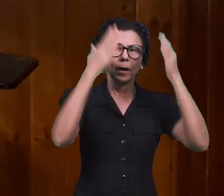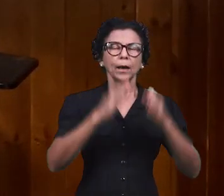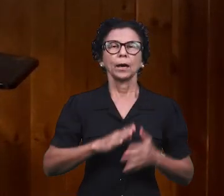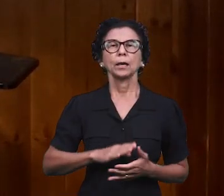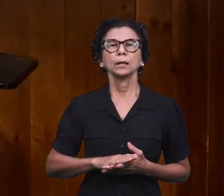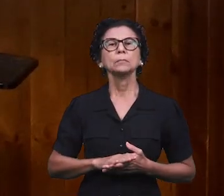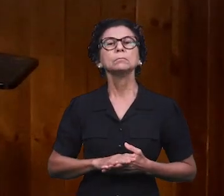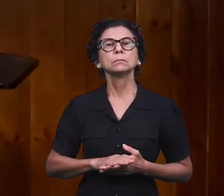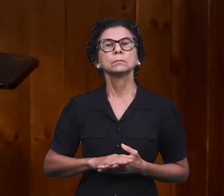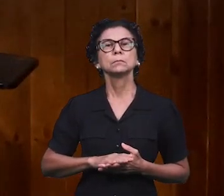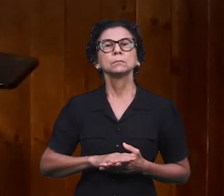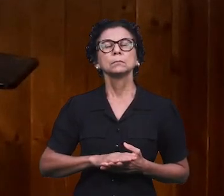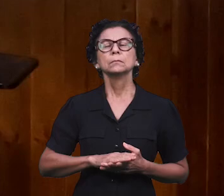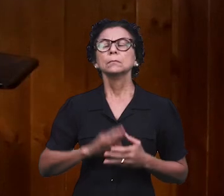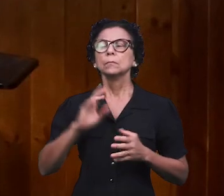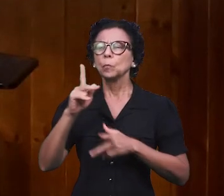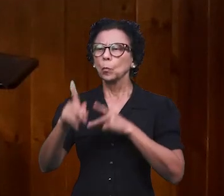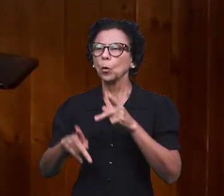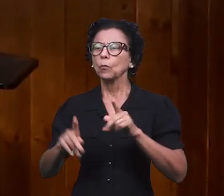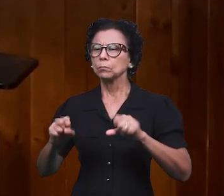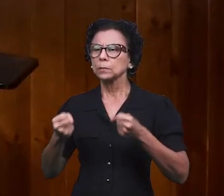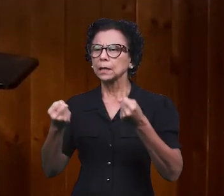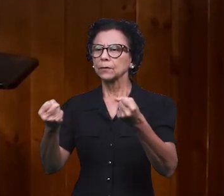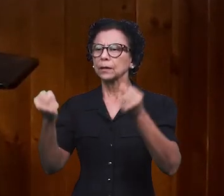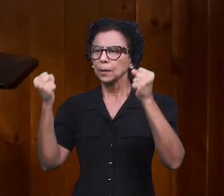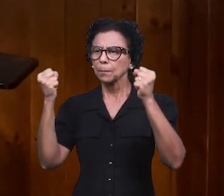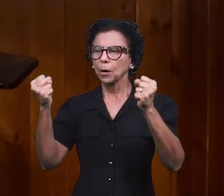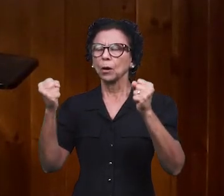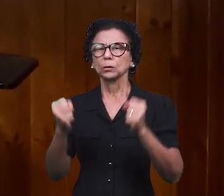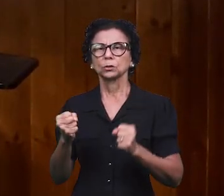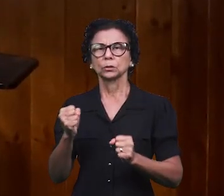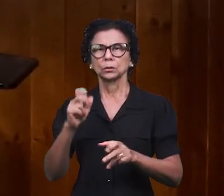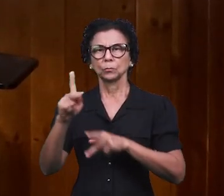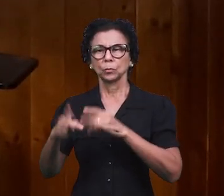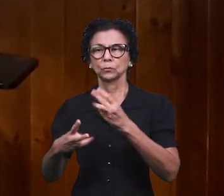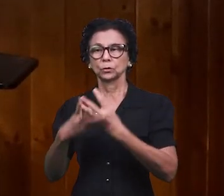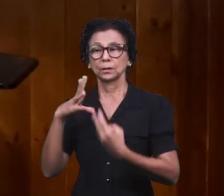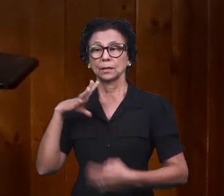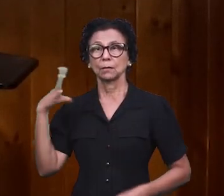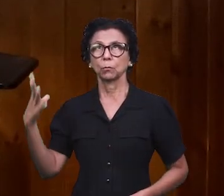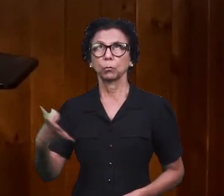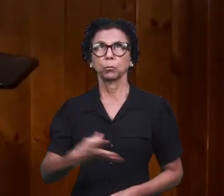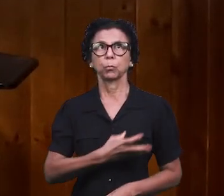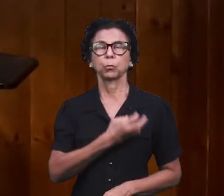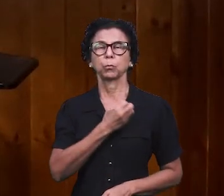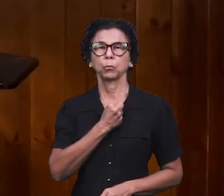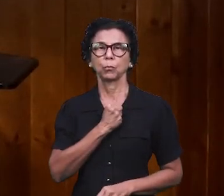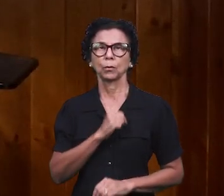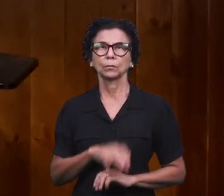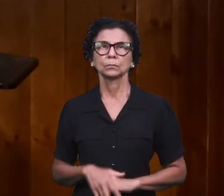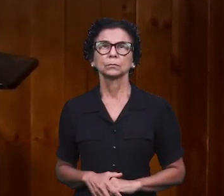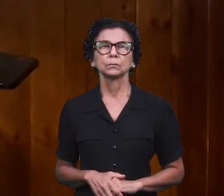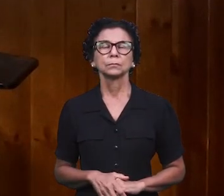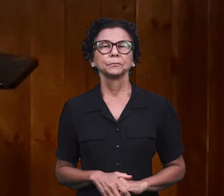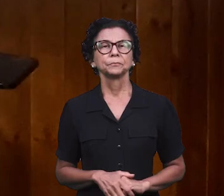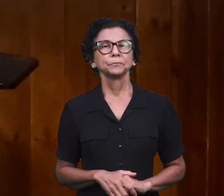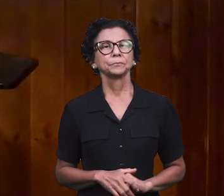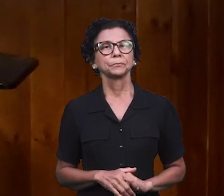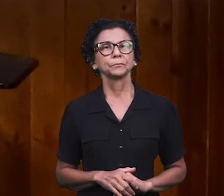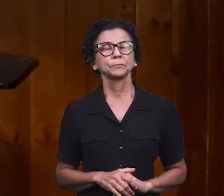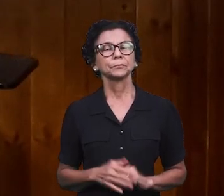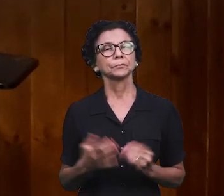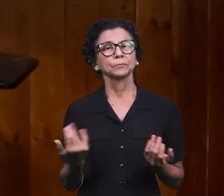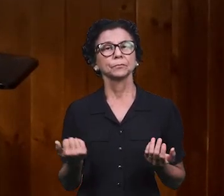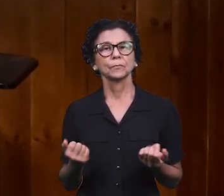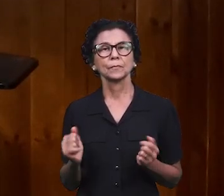coisa maravilhosa, porque o povo se salva, e a vitória dessa situação foi o motivo da festa